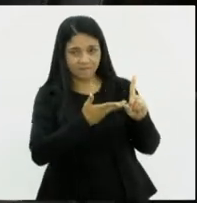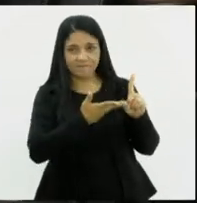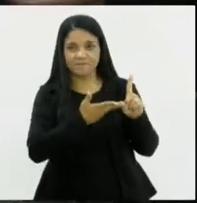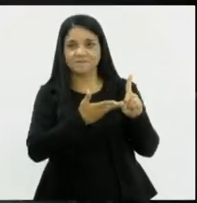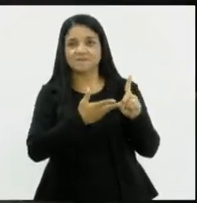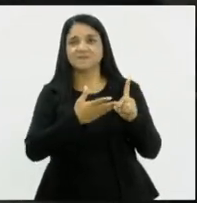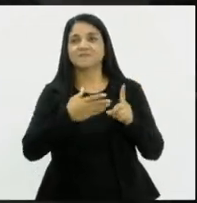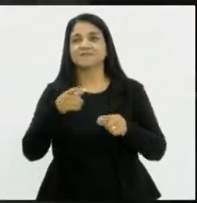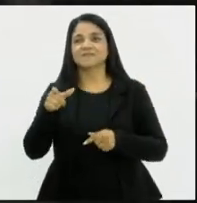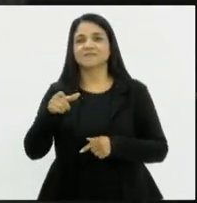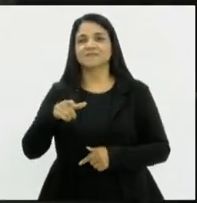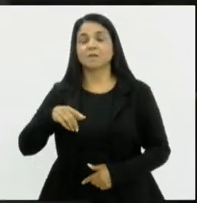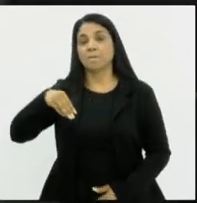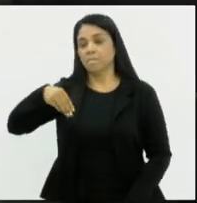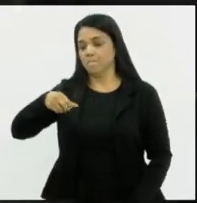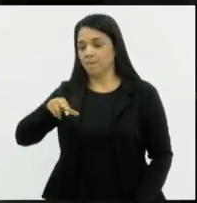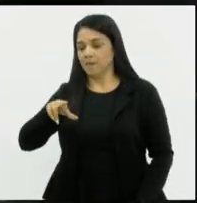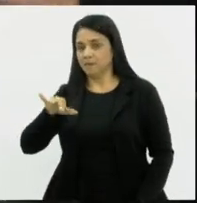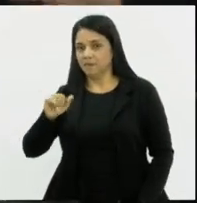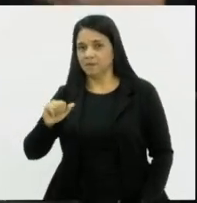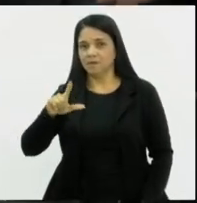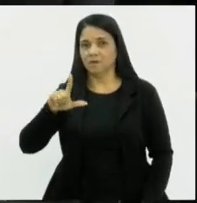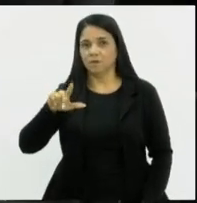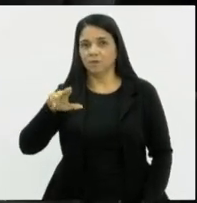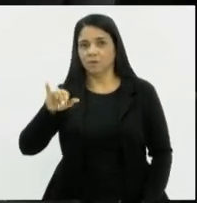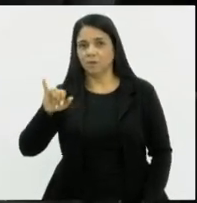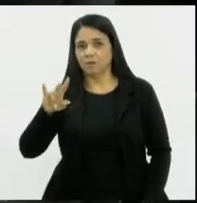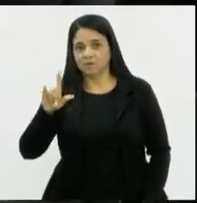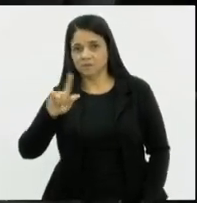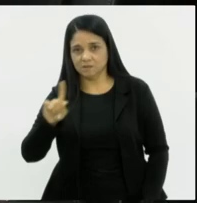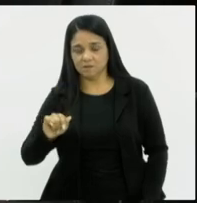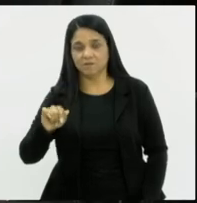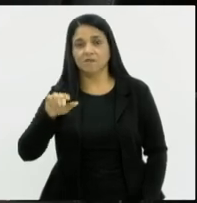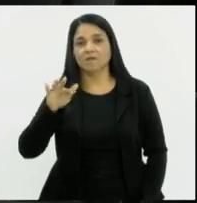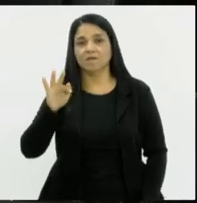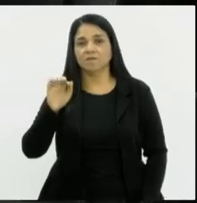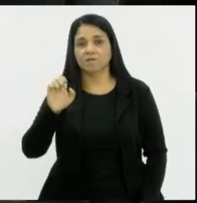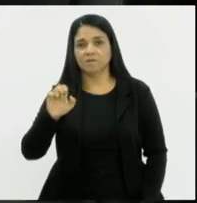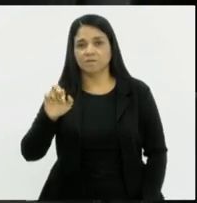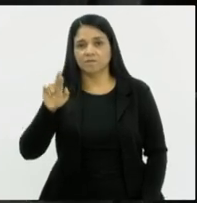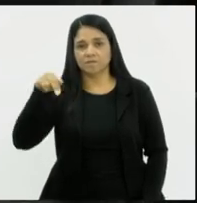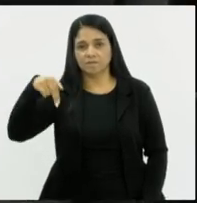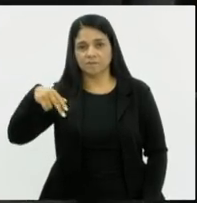a senhora Maria Luísa Fernandes Gomes.